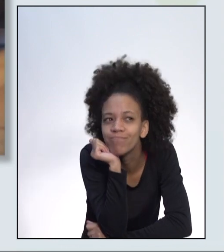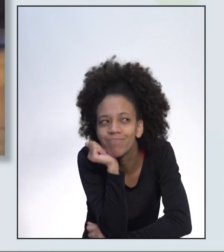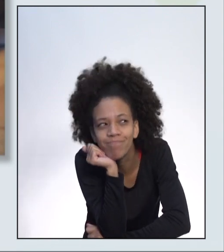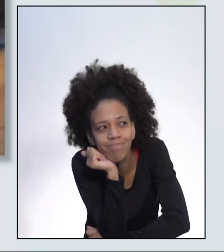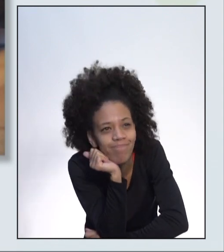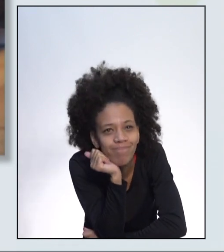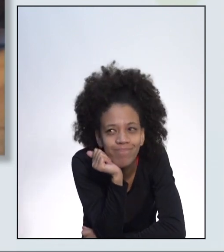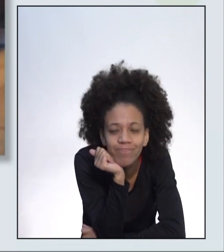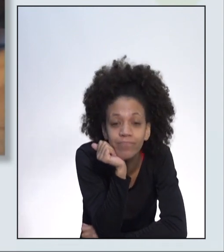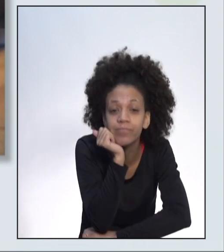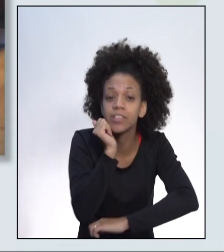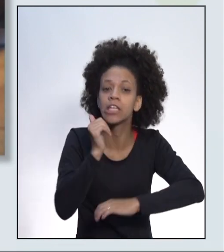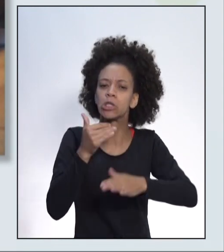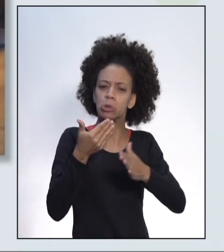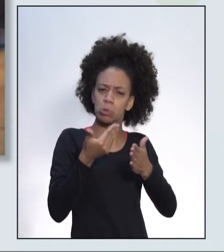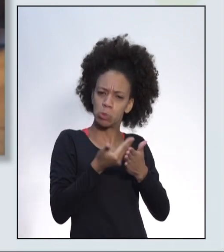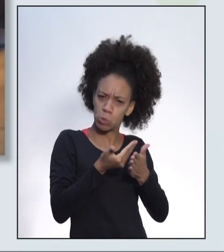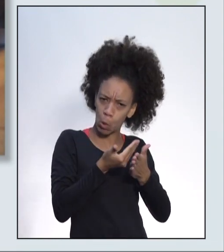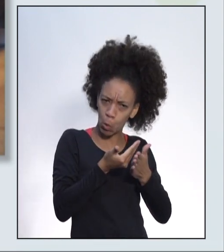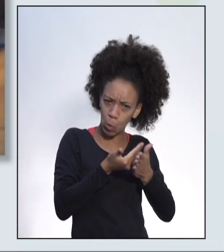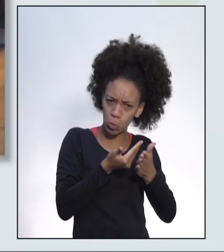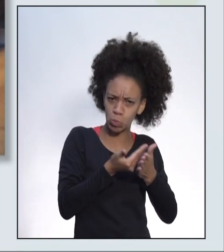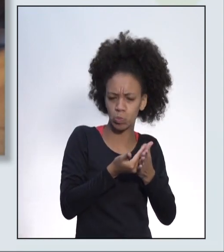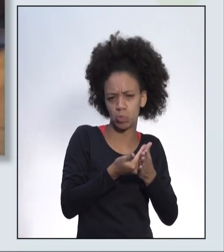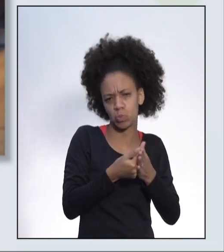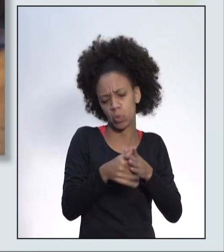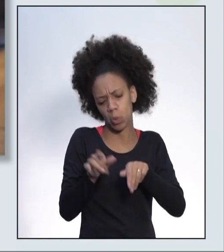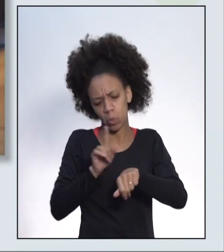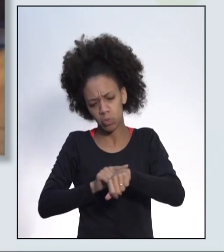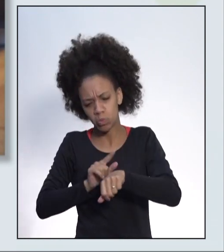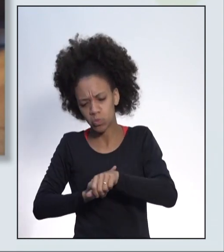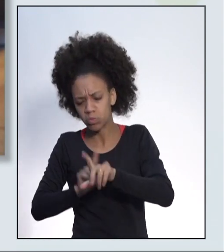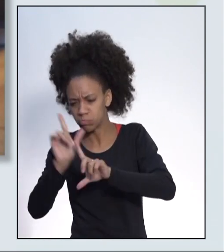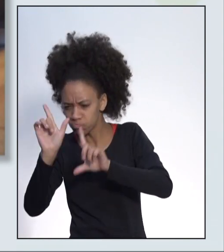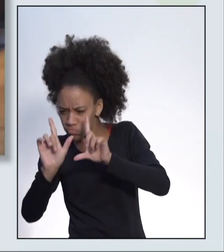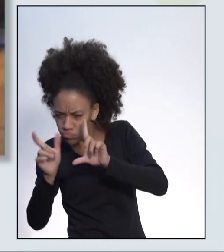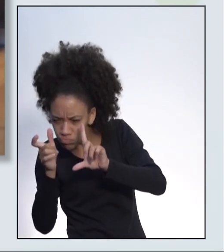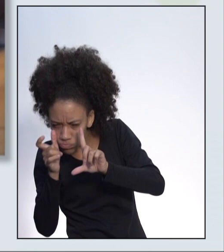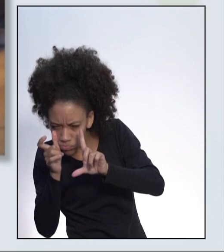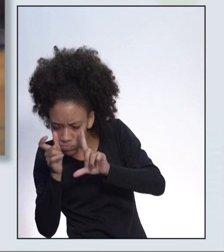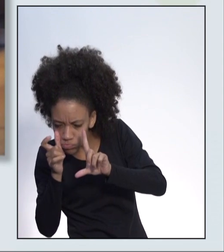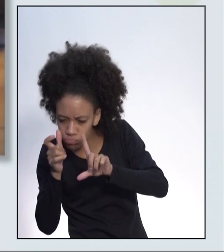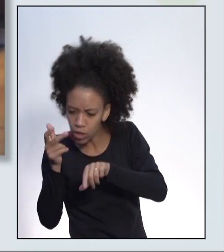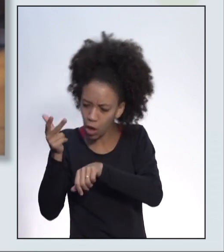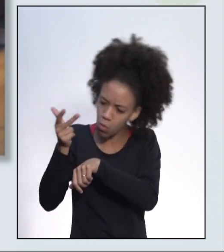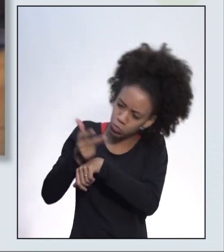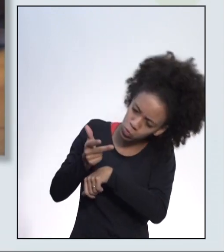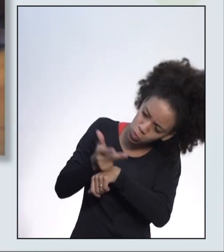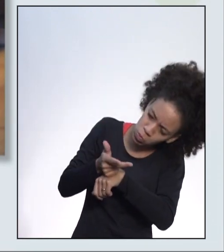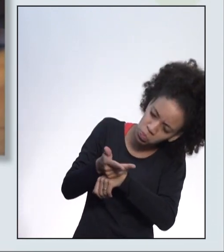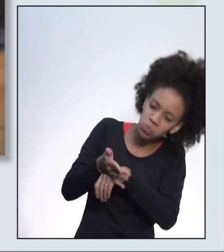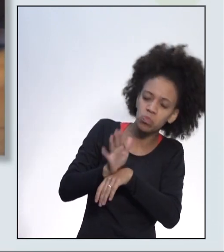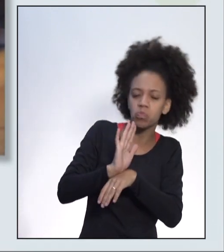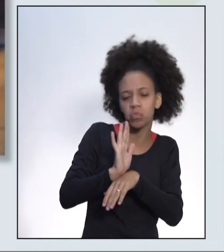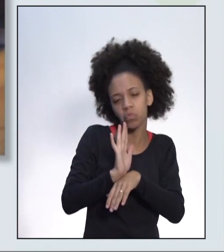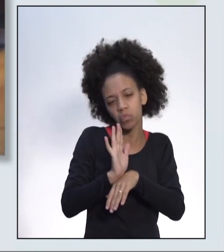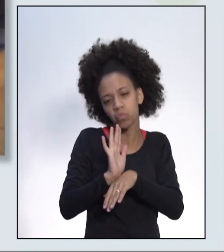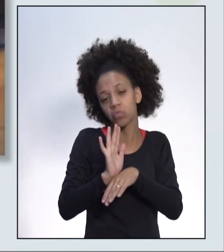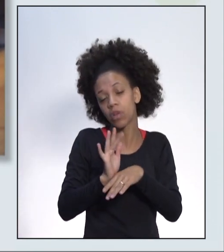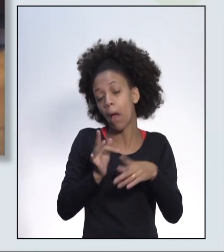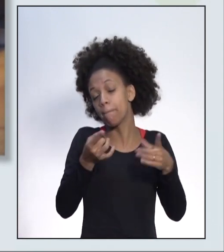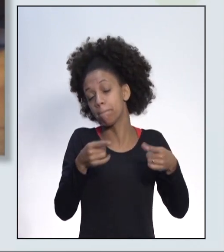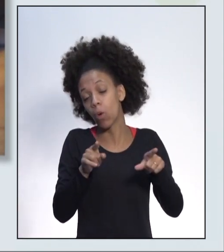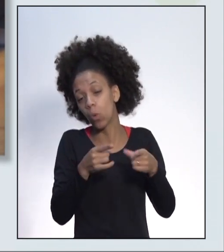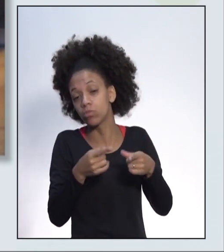muita aprendizagem, um tempo diferente para entretenimento, descobrir novos filmes, músicas e